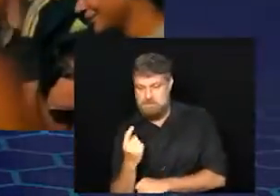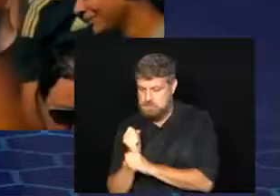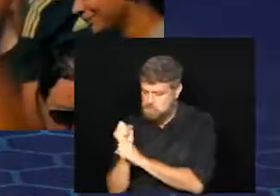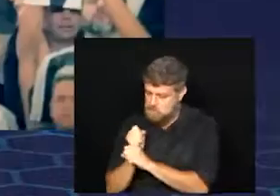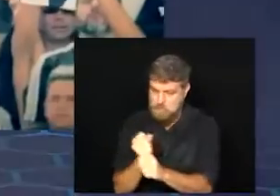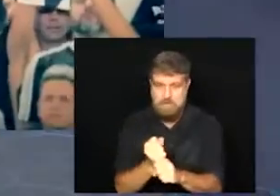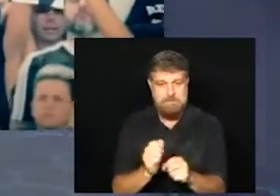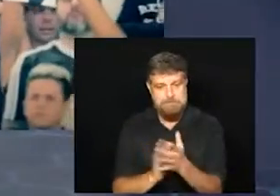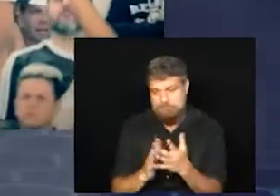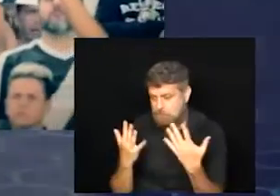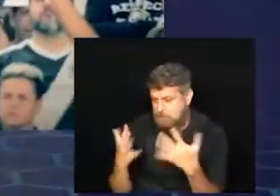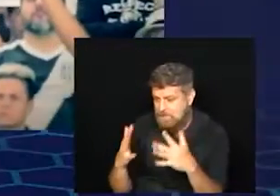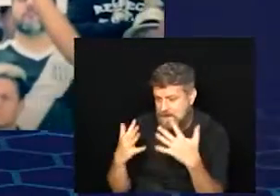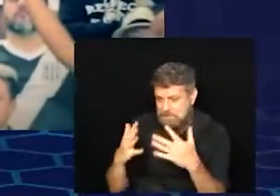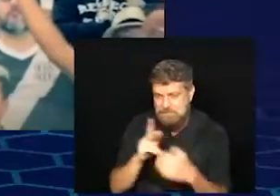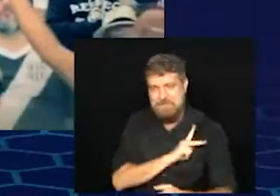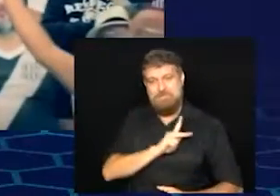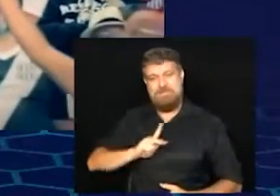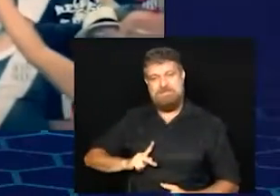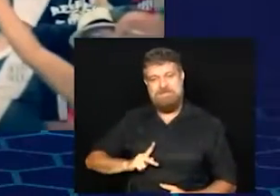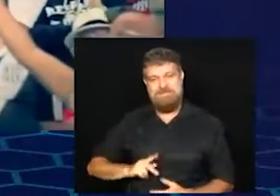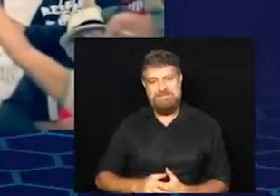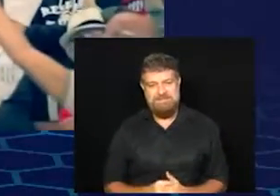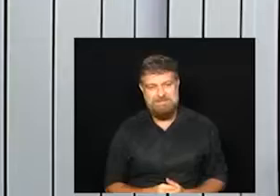anos. Parabéns, macaca!